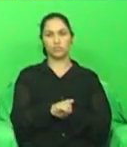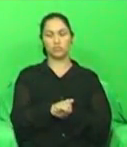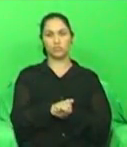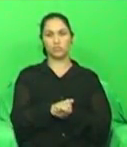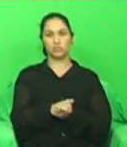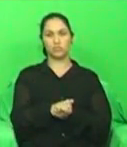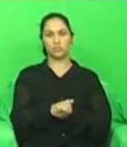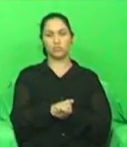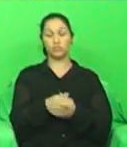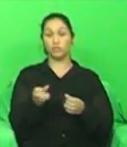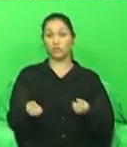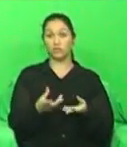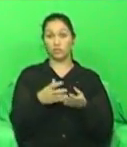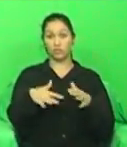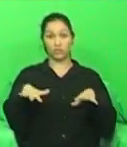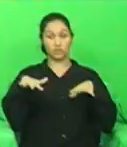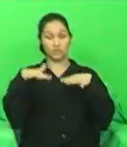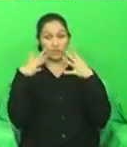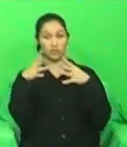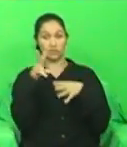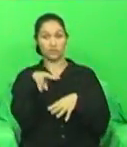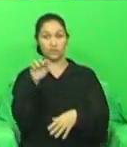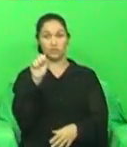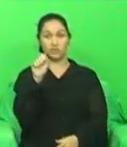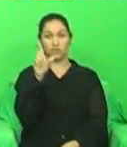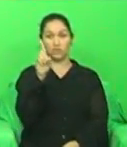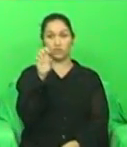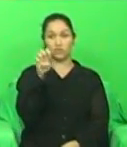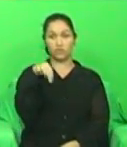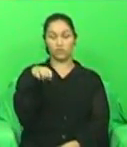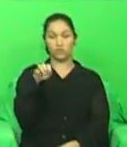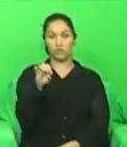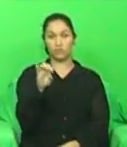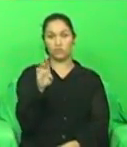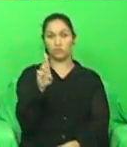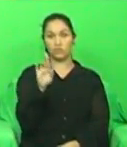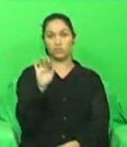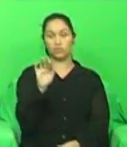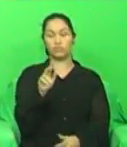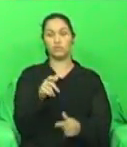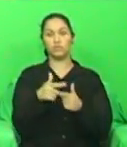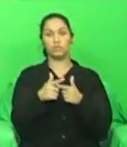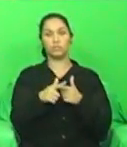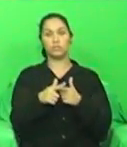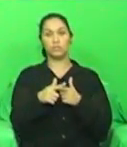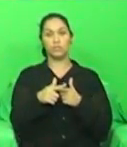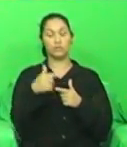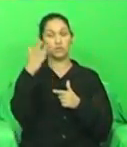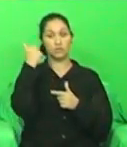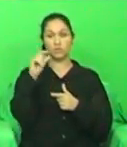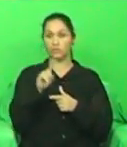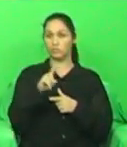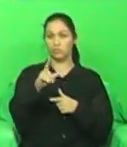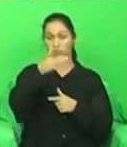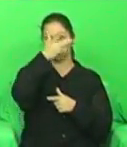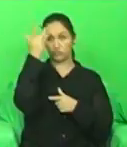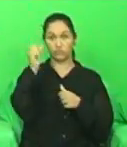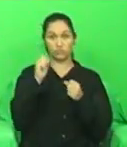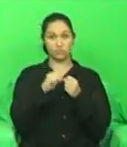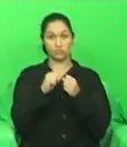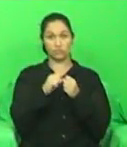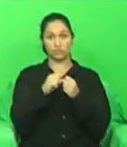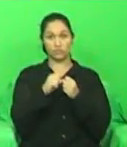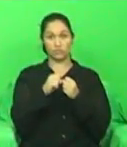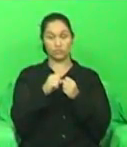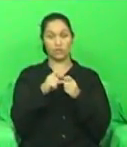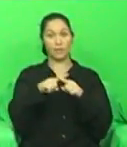vamos ficar atentos e vereador ademir porque é claro que não são essas pessoas que irão fazer mas a redução dos valores